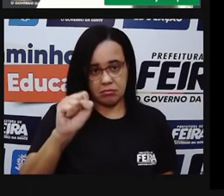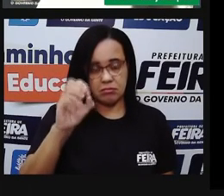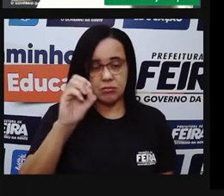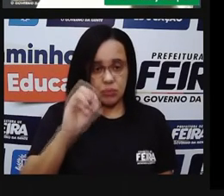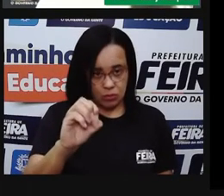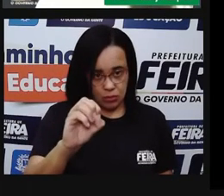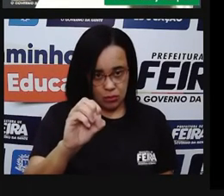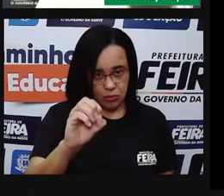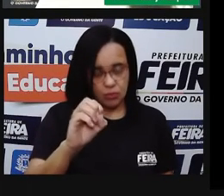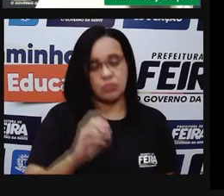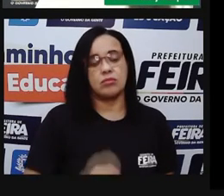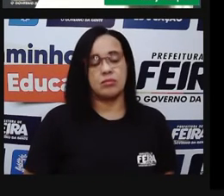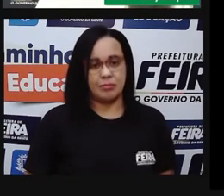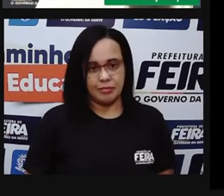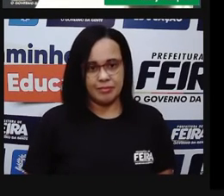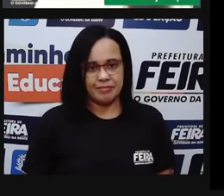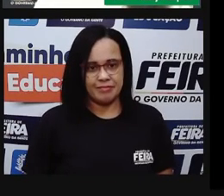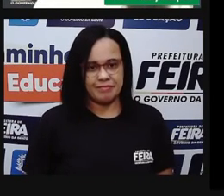ó, só.